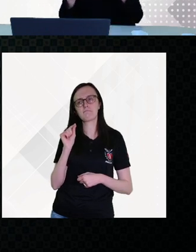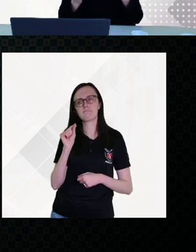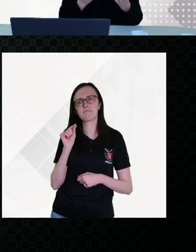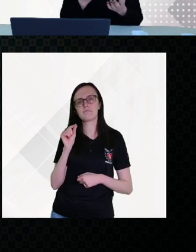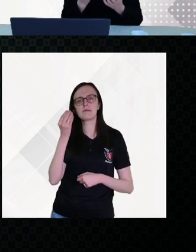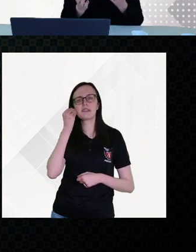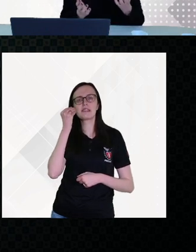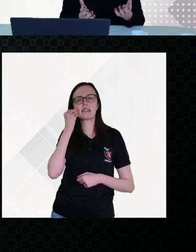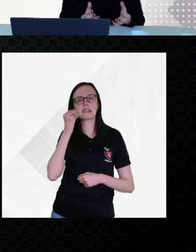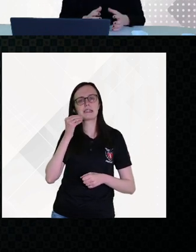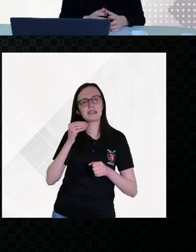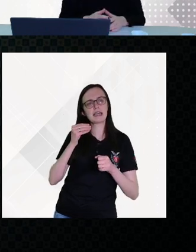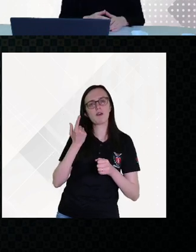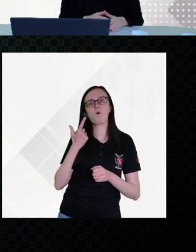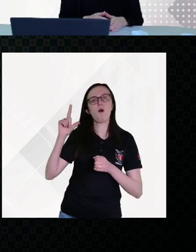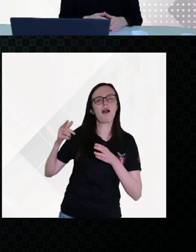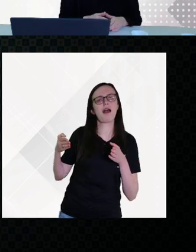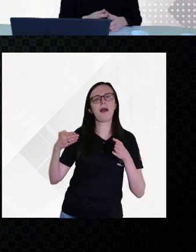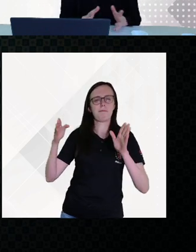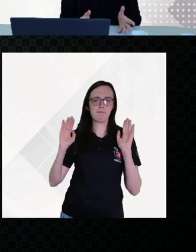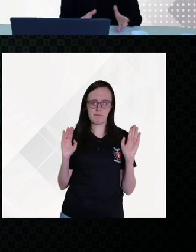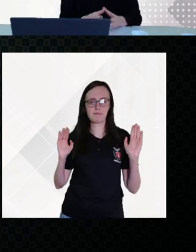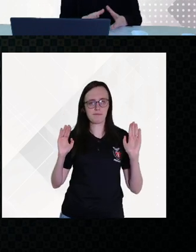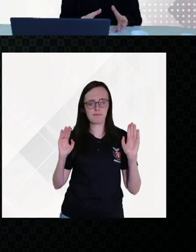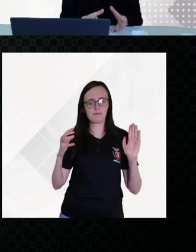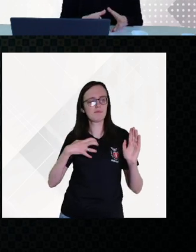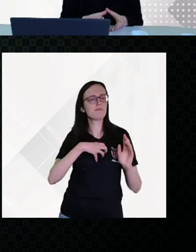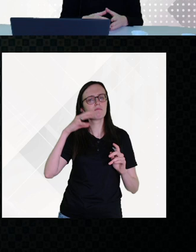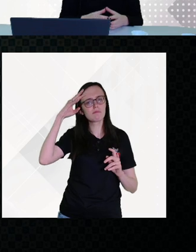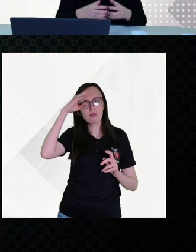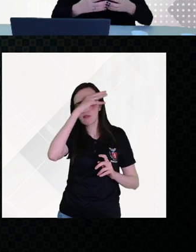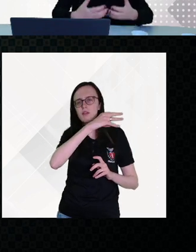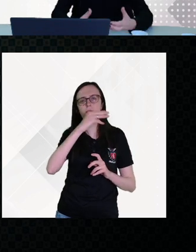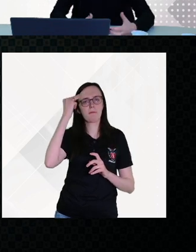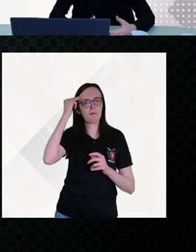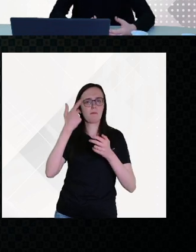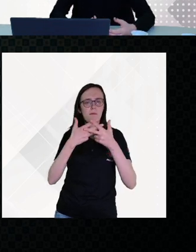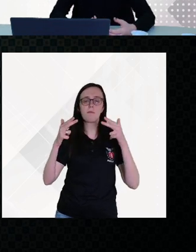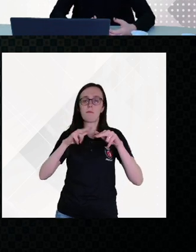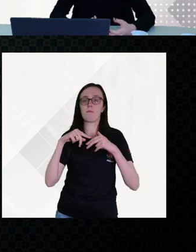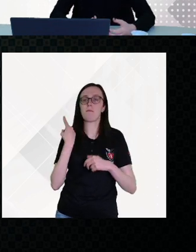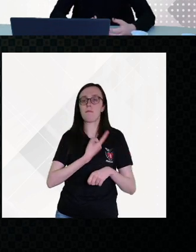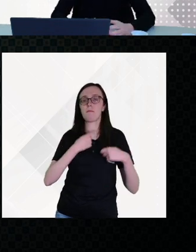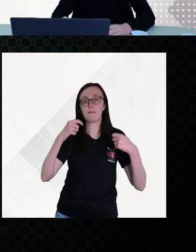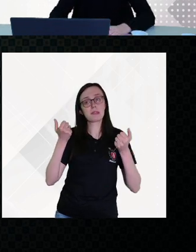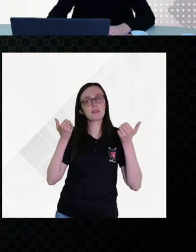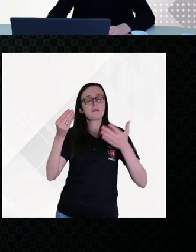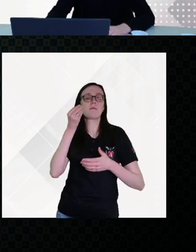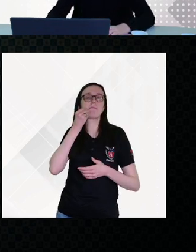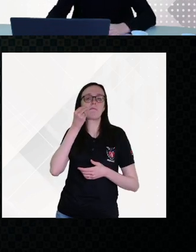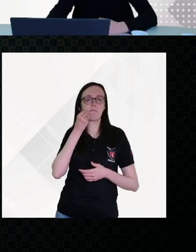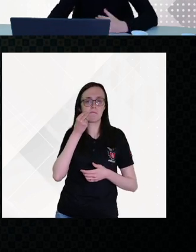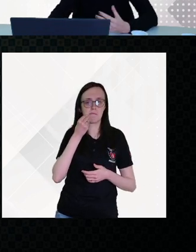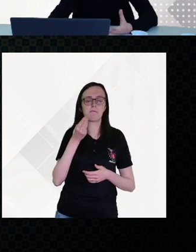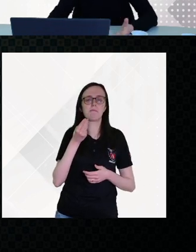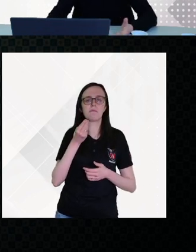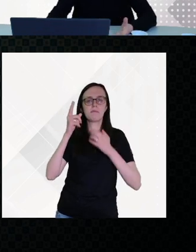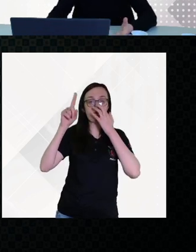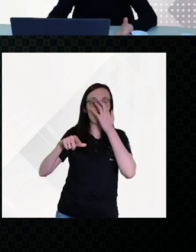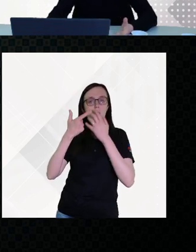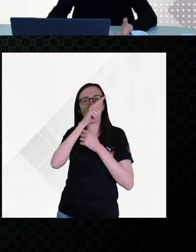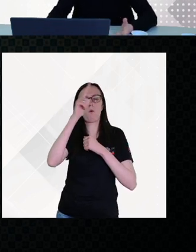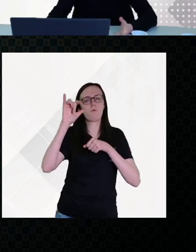driblar, como se a gente pode dizer assim, essa distração, essa memória. Então, é a gente que vai ter que proporcionar questões de